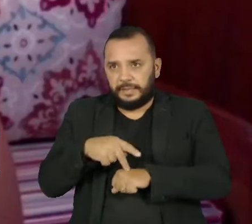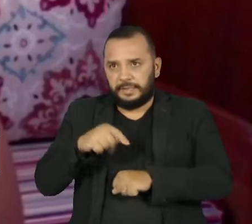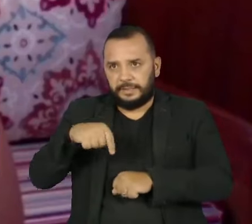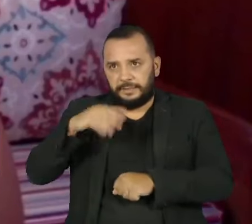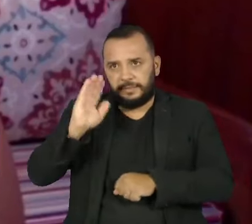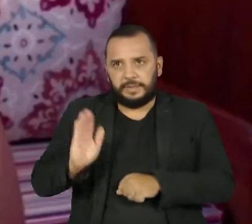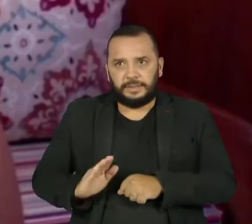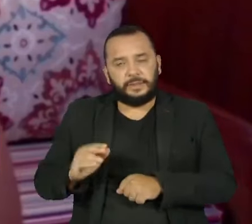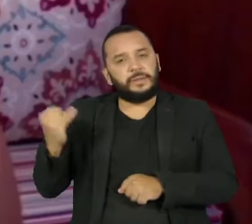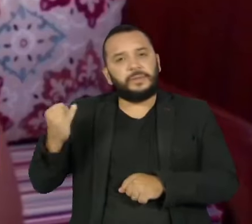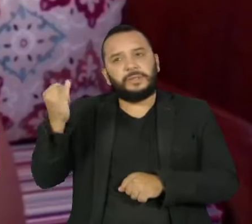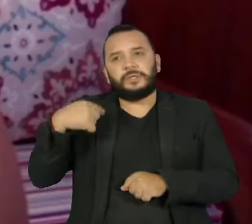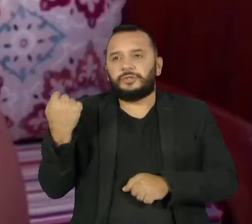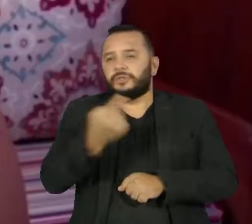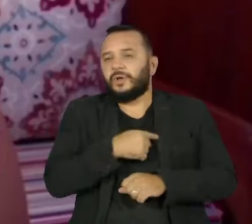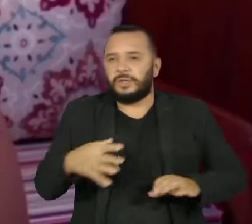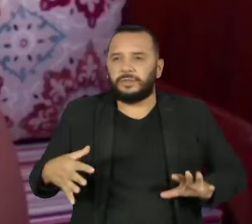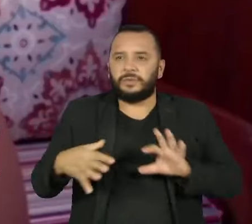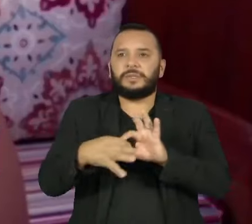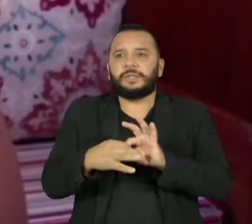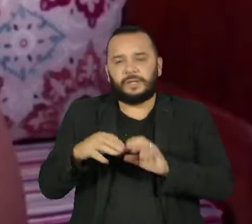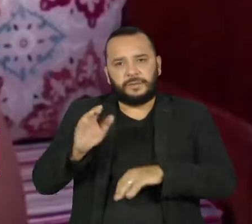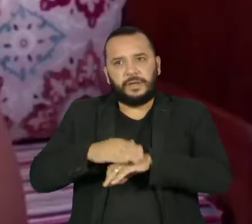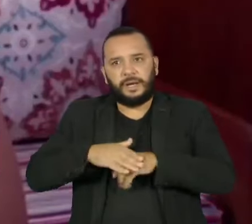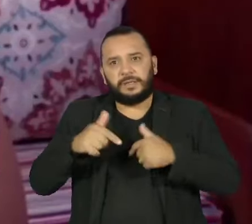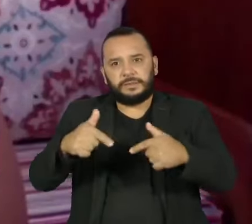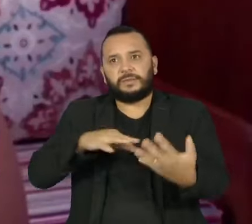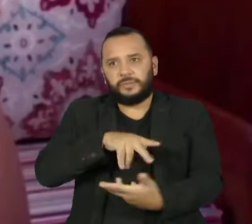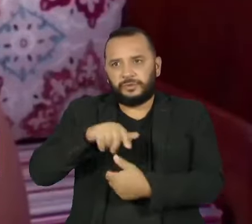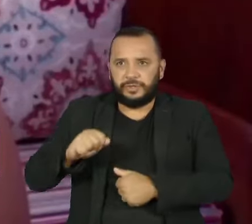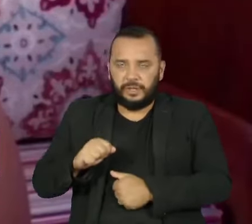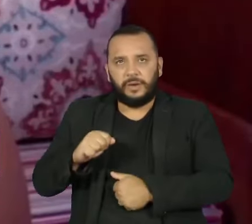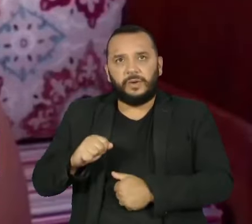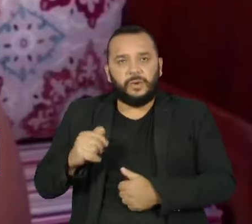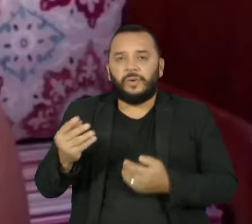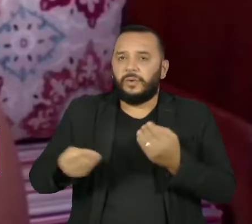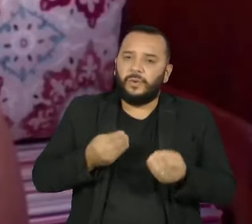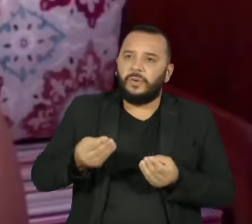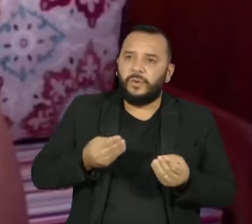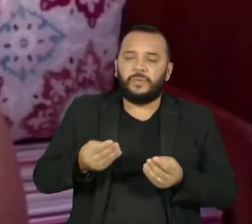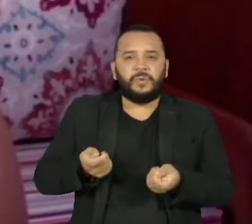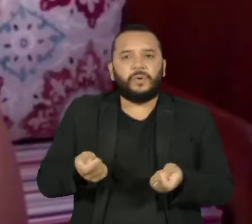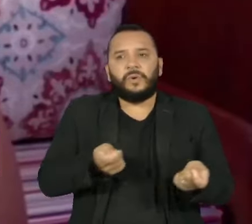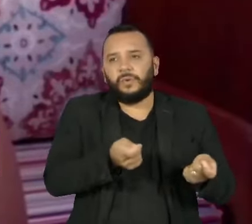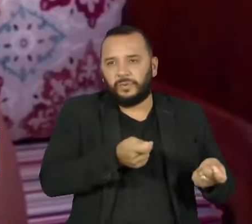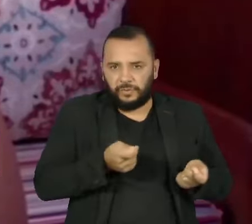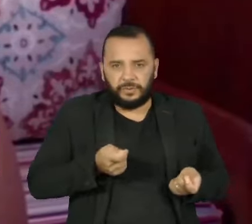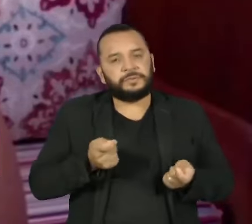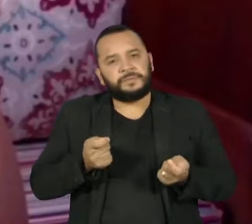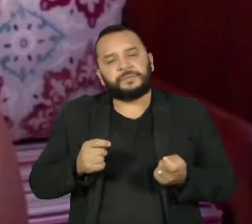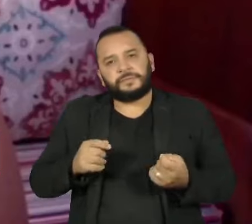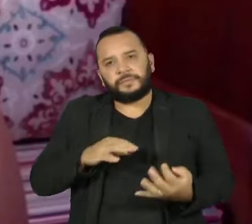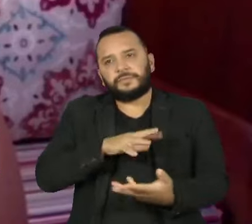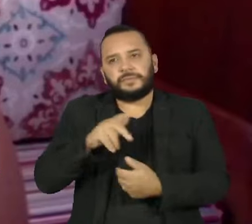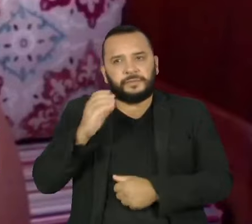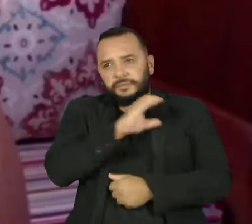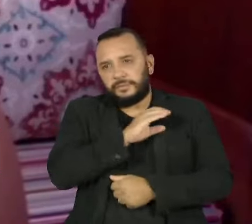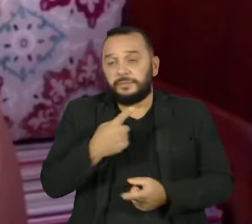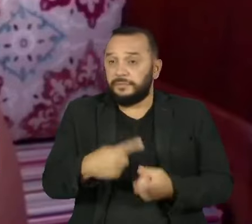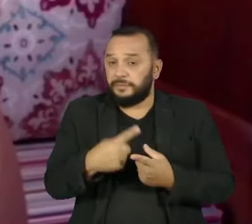nós estejamos conectados com iniciativas globais de do freio do aquecimento global Porque isso tem Impacto